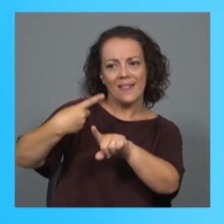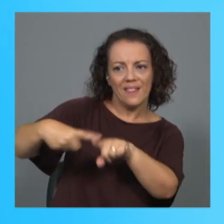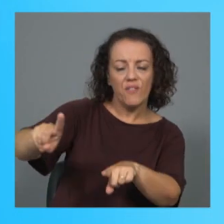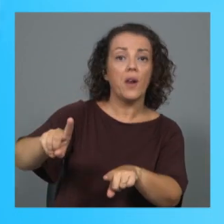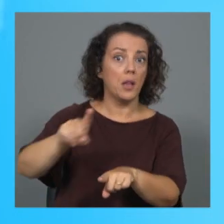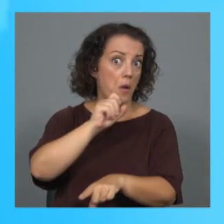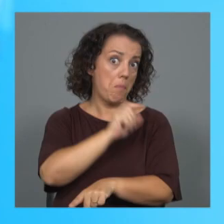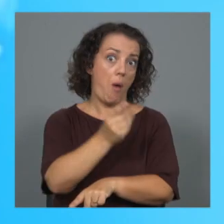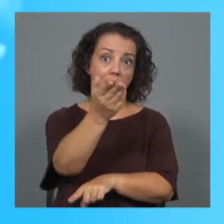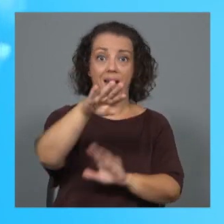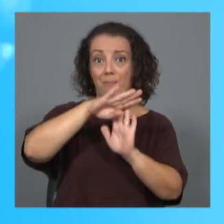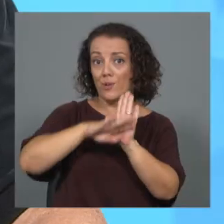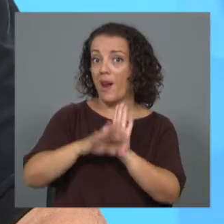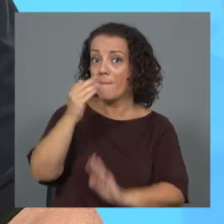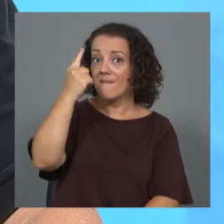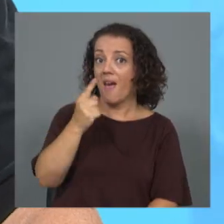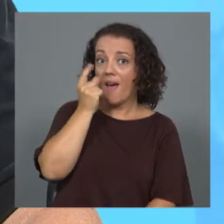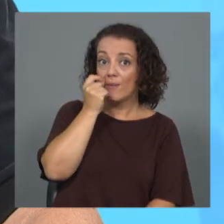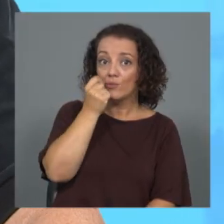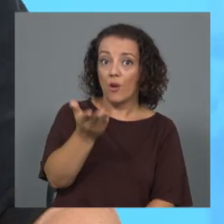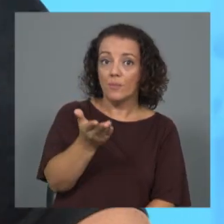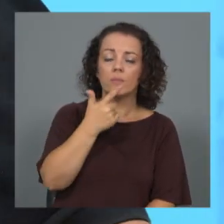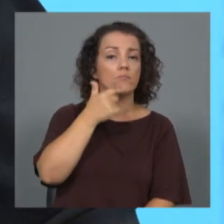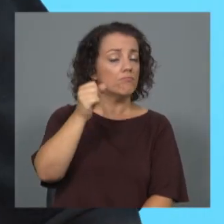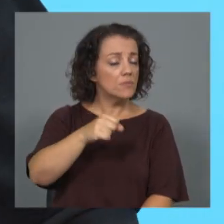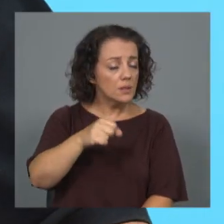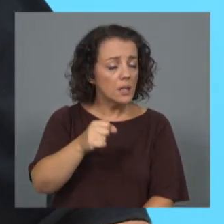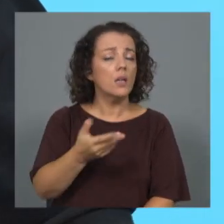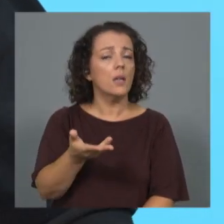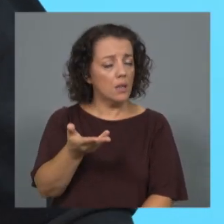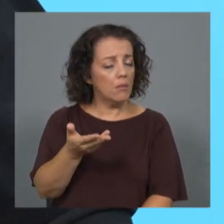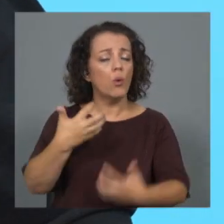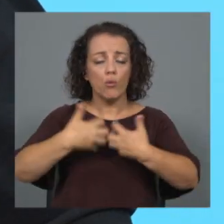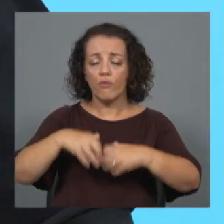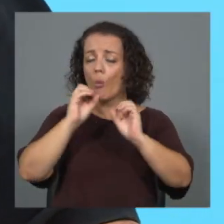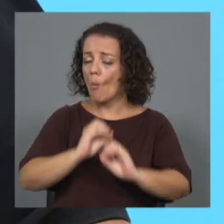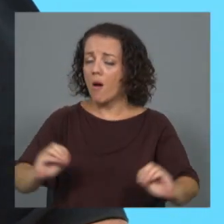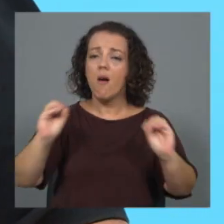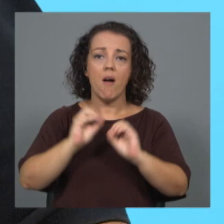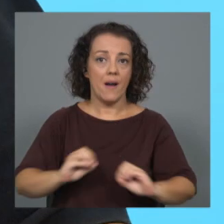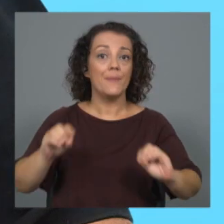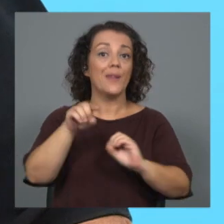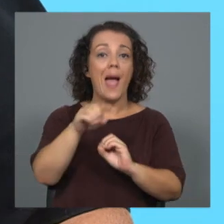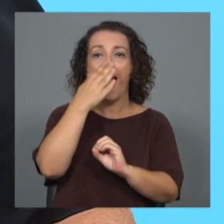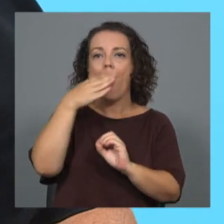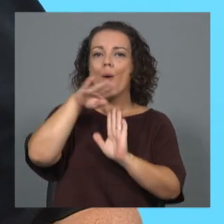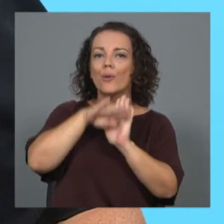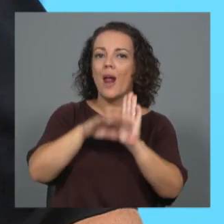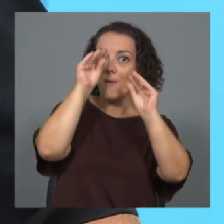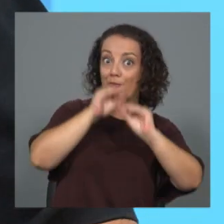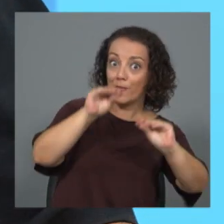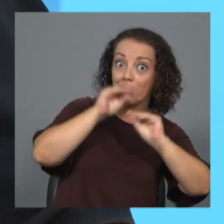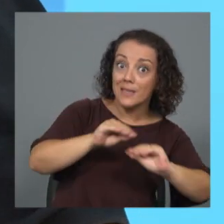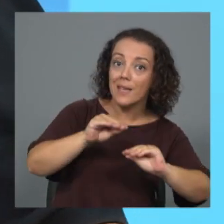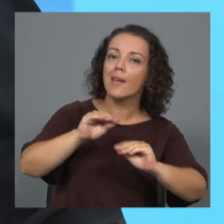fazê-lo através deste espaço da Fé dos Homens. Sem dúvida, sem dúvida. Neste aspecto, é um programa também formativo e